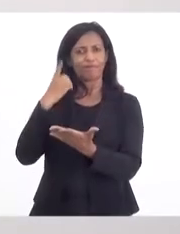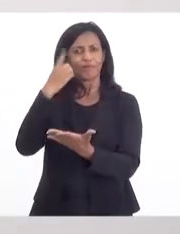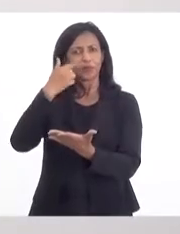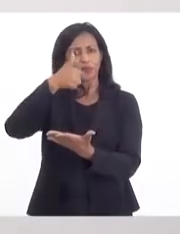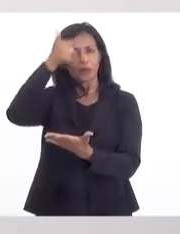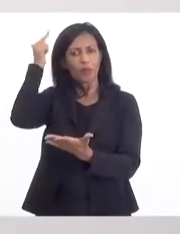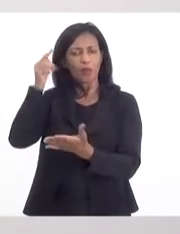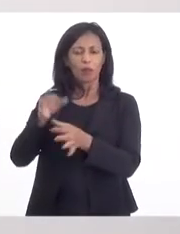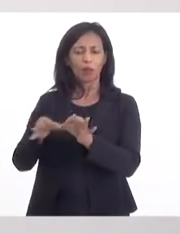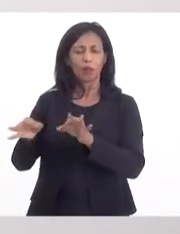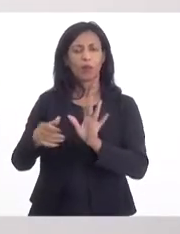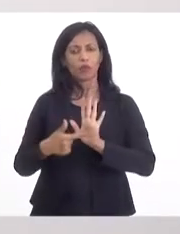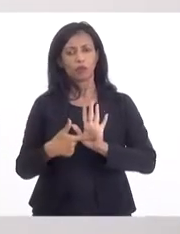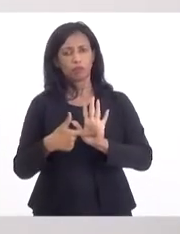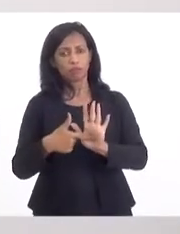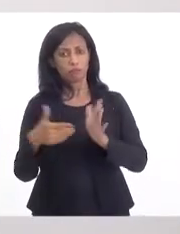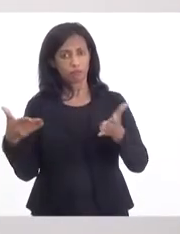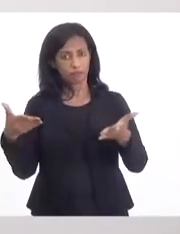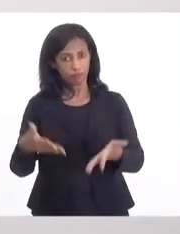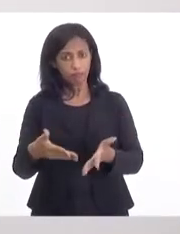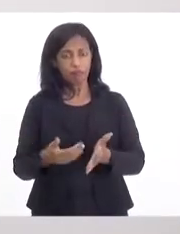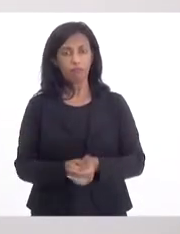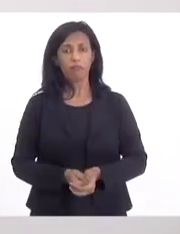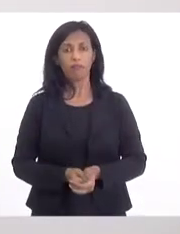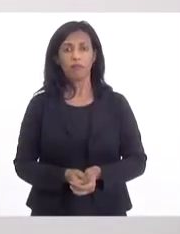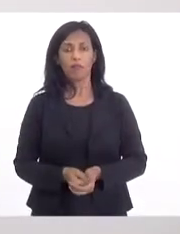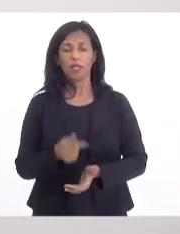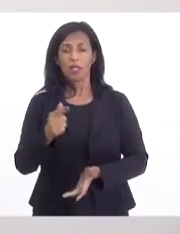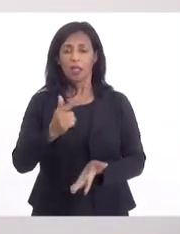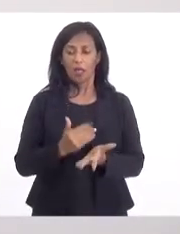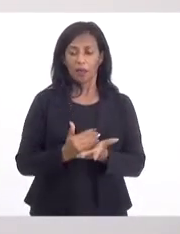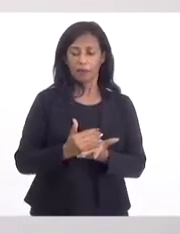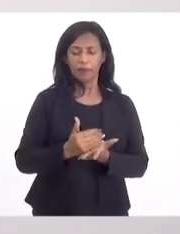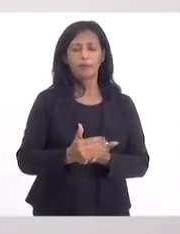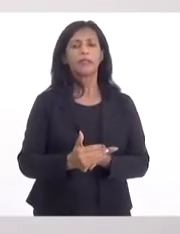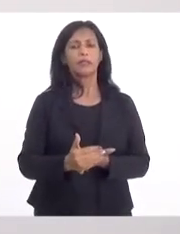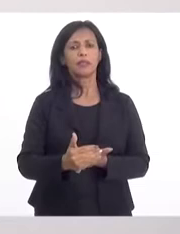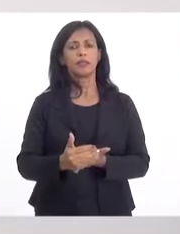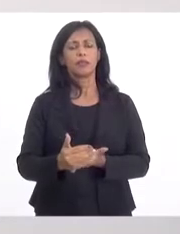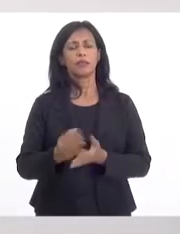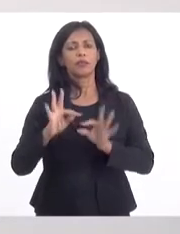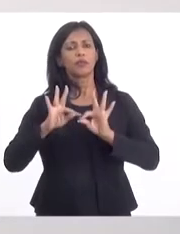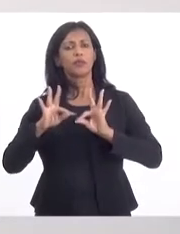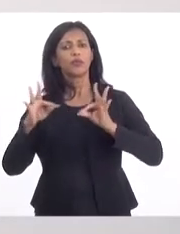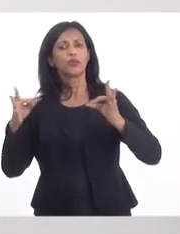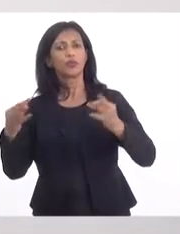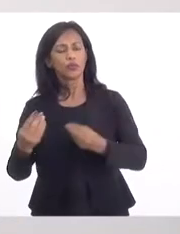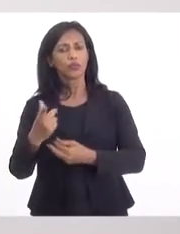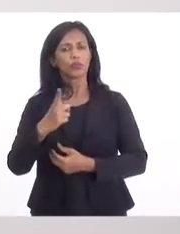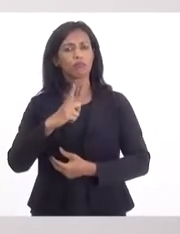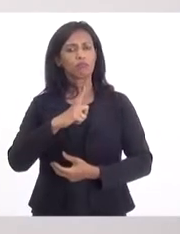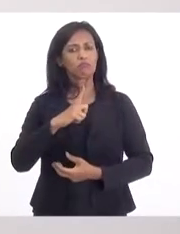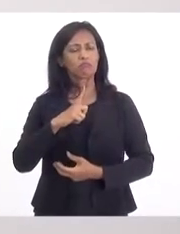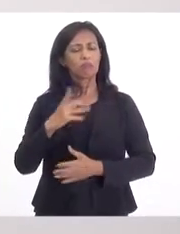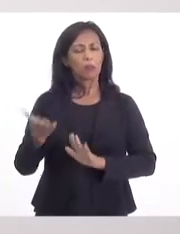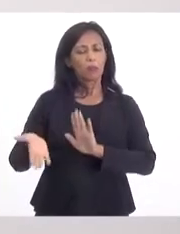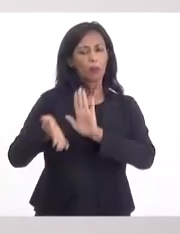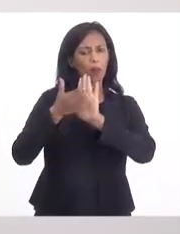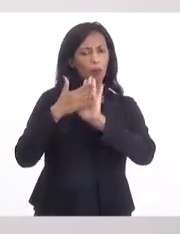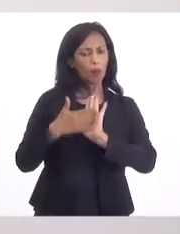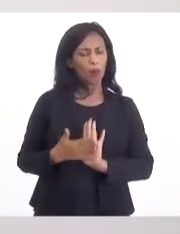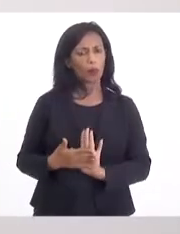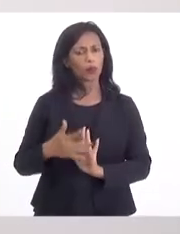trabalho apresentado aqui e com esse recorte, a princípio, daquilo que tem sido proposto